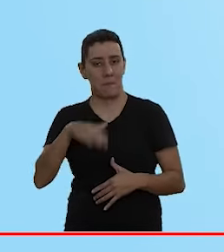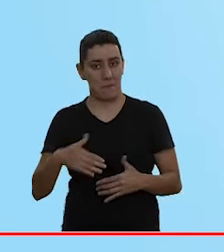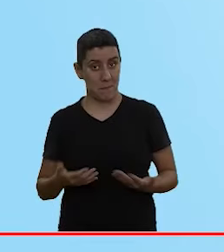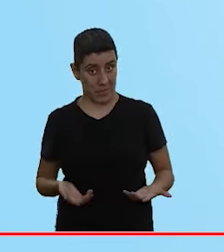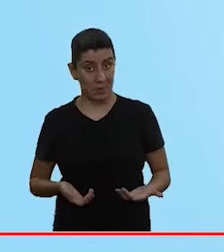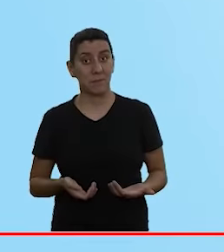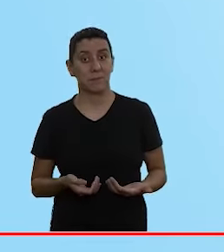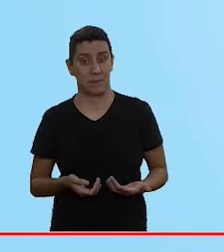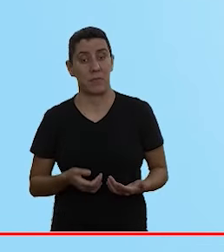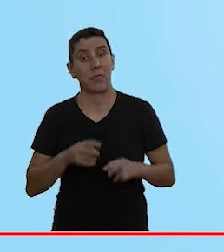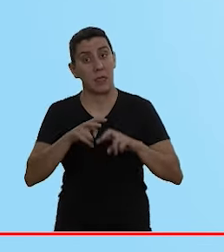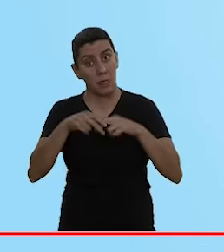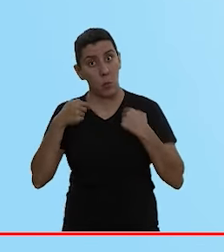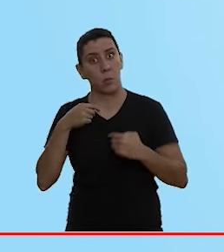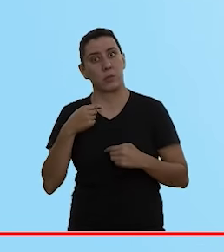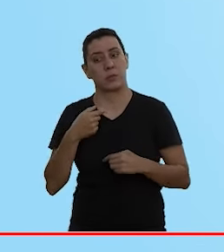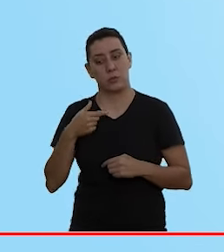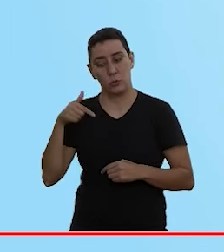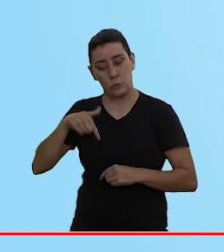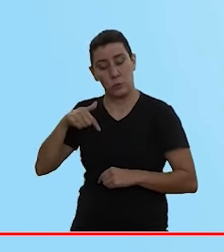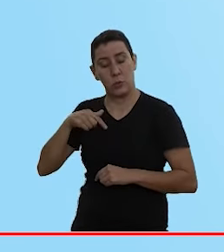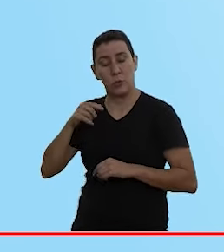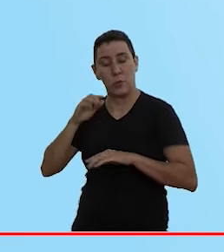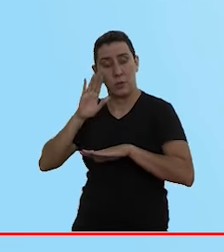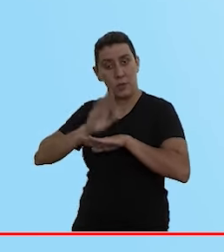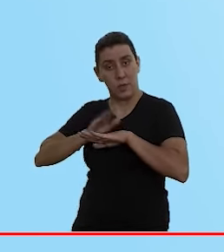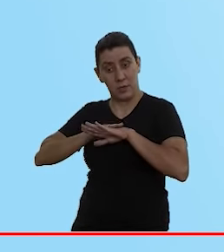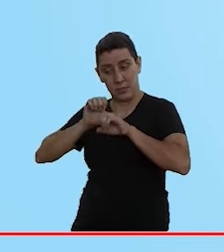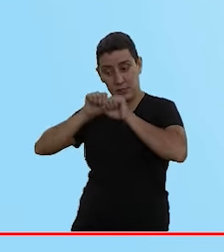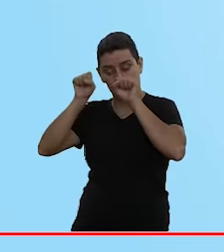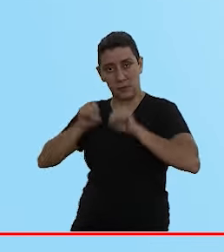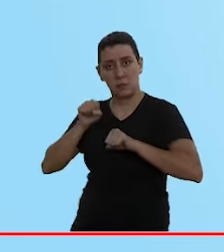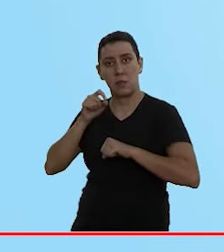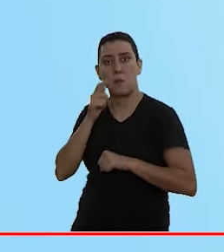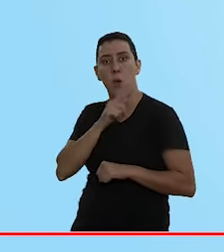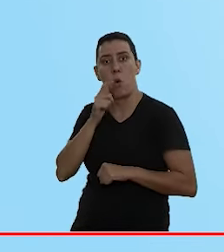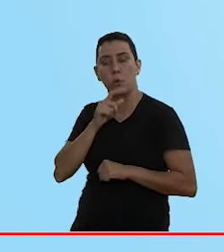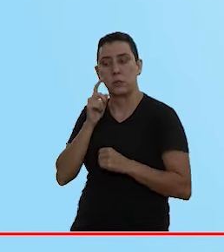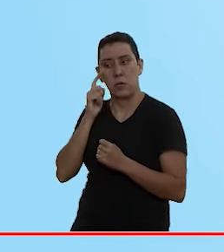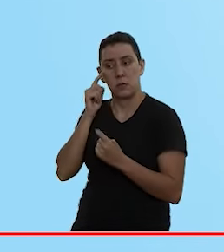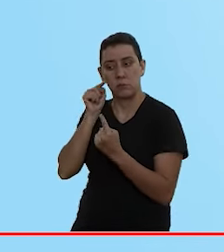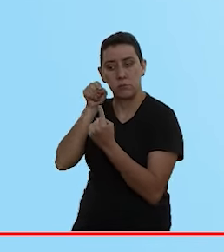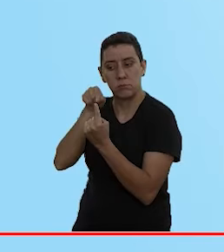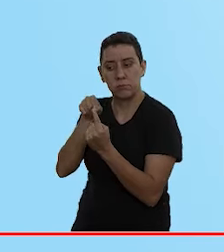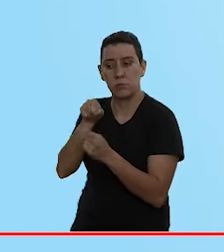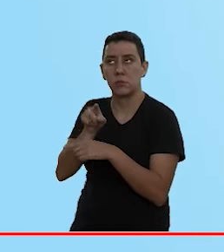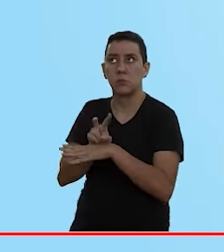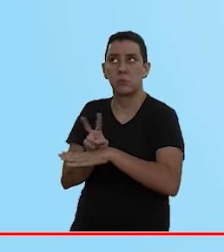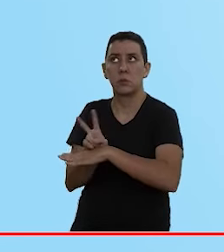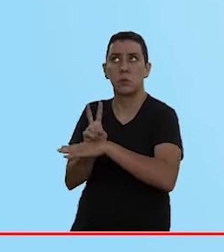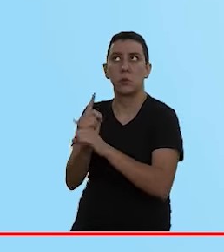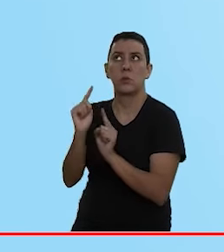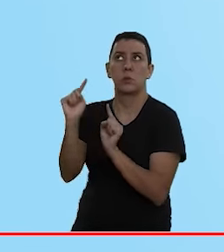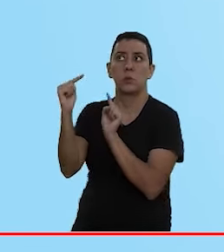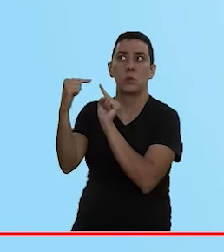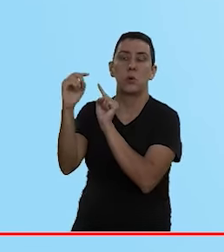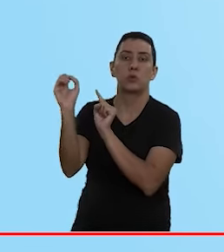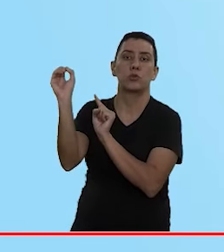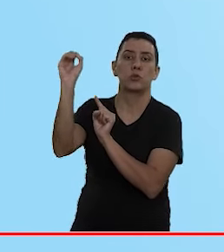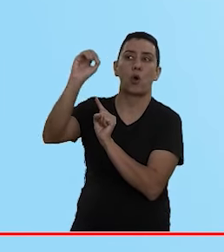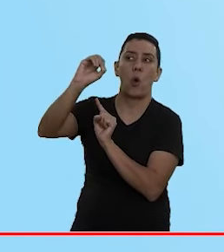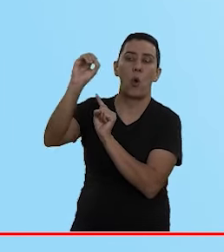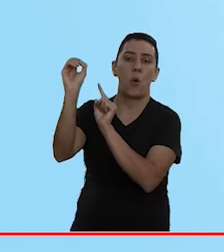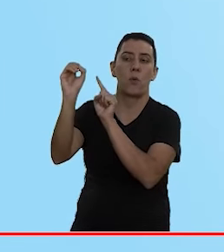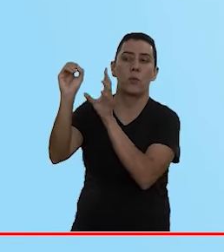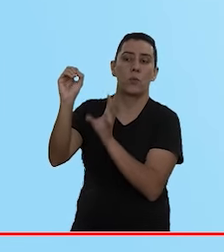sem essa inteligência artificial não conseguiria ter essa geração adicional, porque a gente